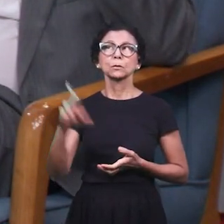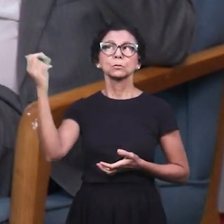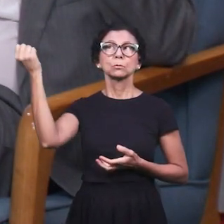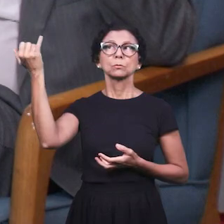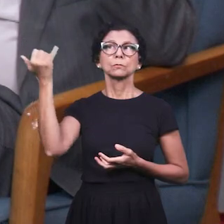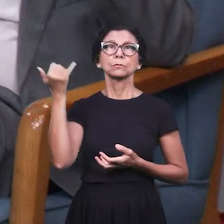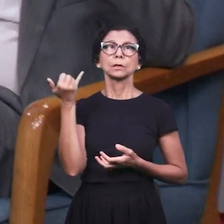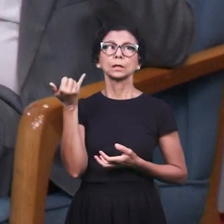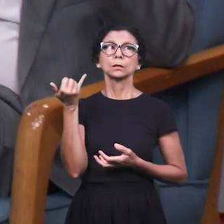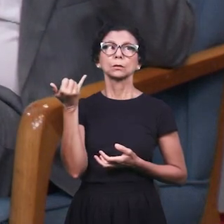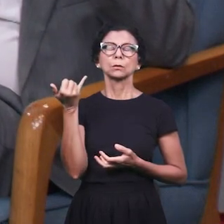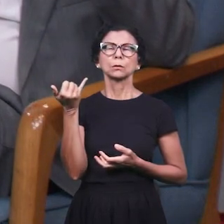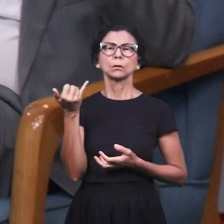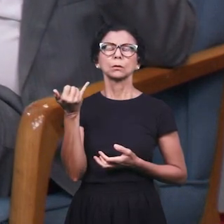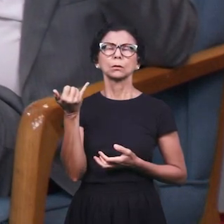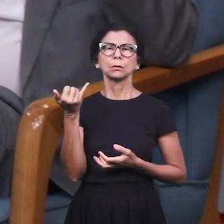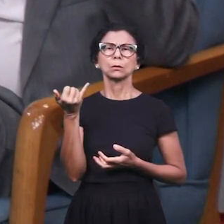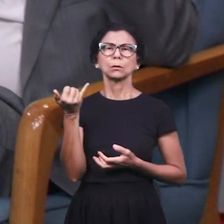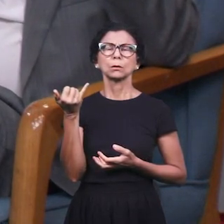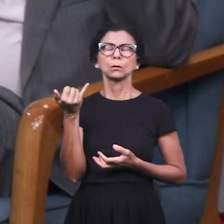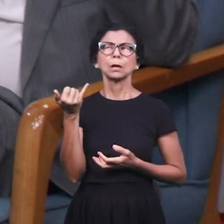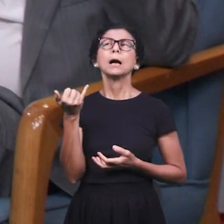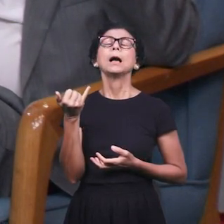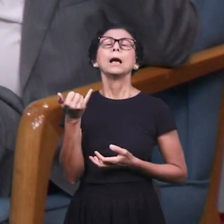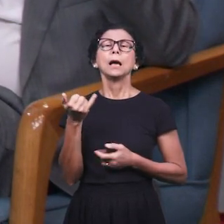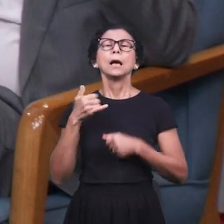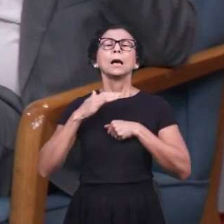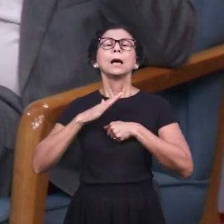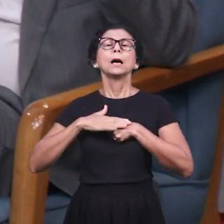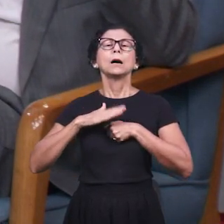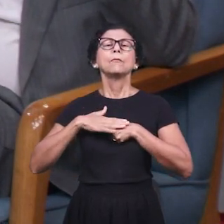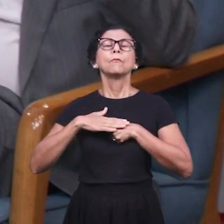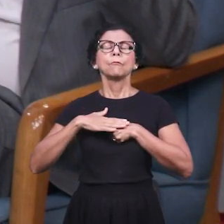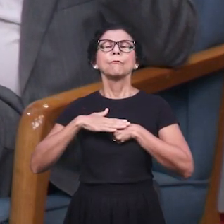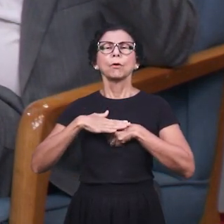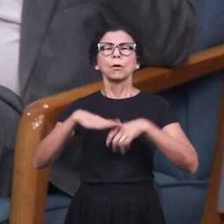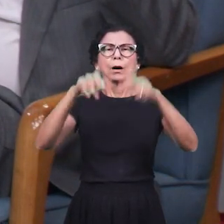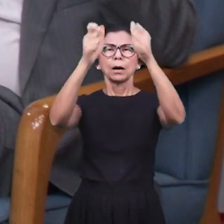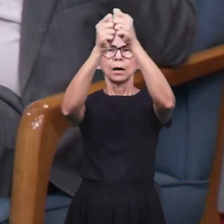e o Senhor falou com ele: vou abrir a cortina.